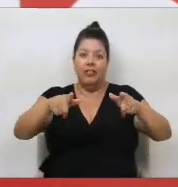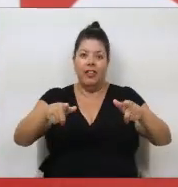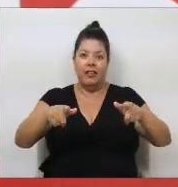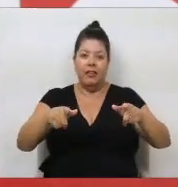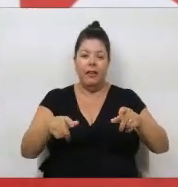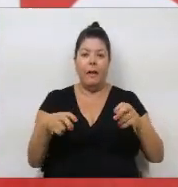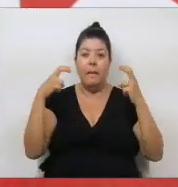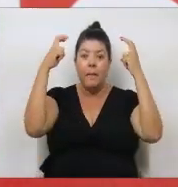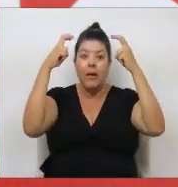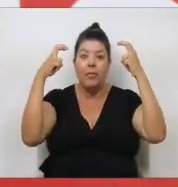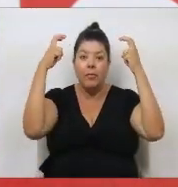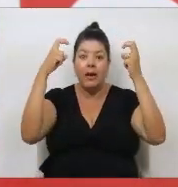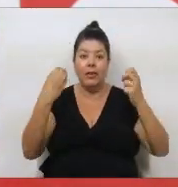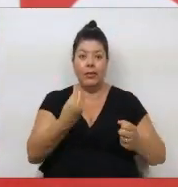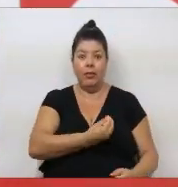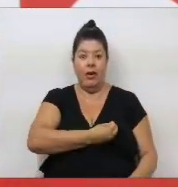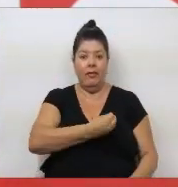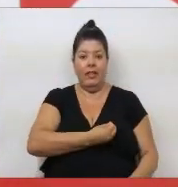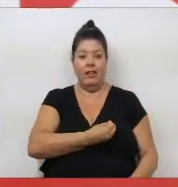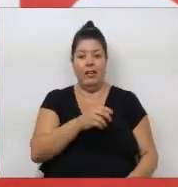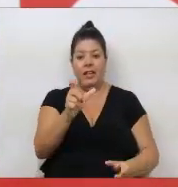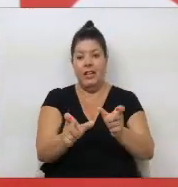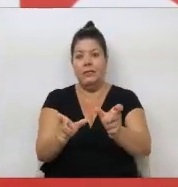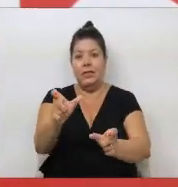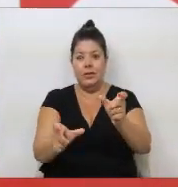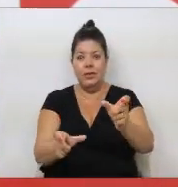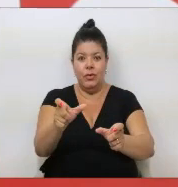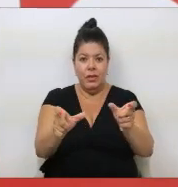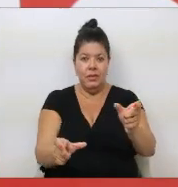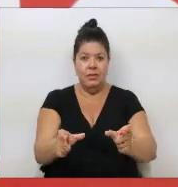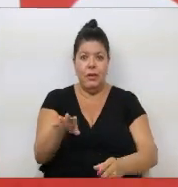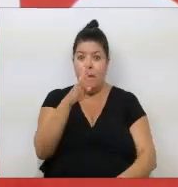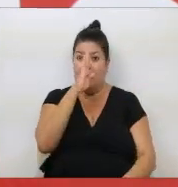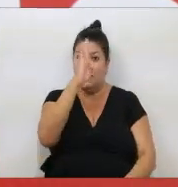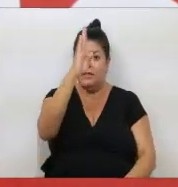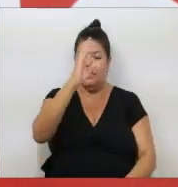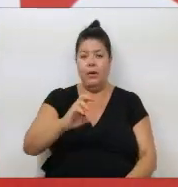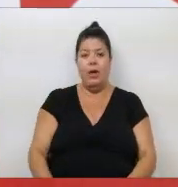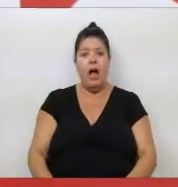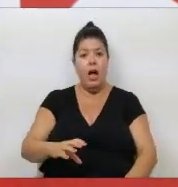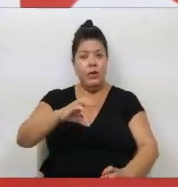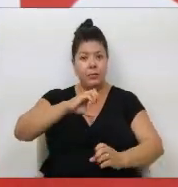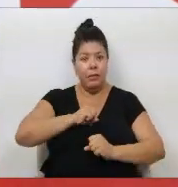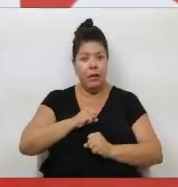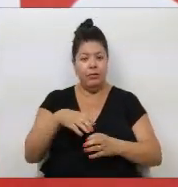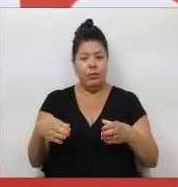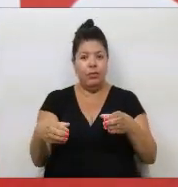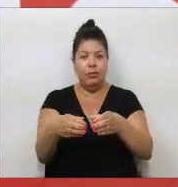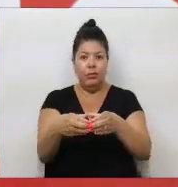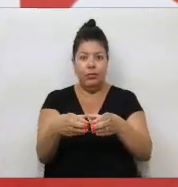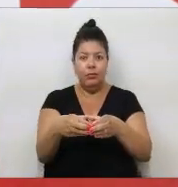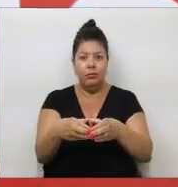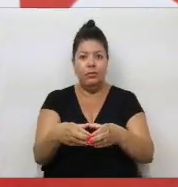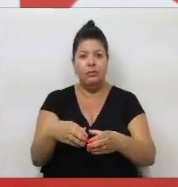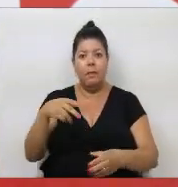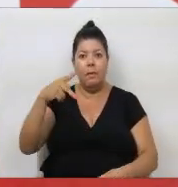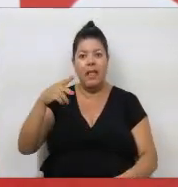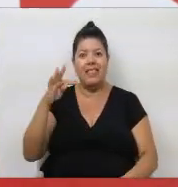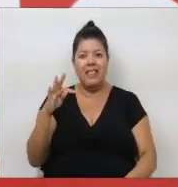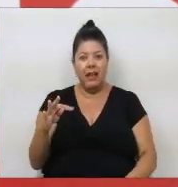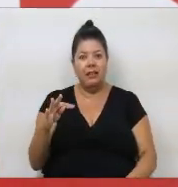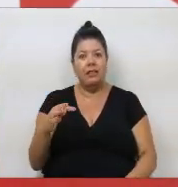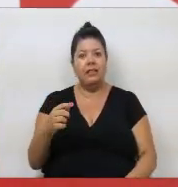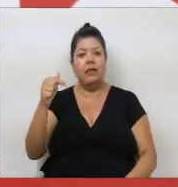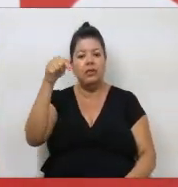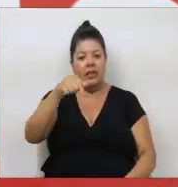se preocupe com a vida das pessoas acima de tudo. Esse é o espírito da nossa campanha. Nós estamos aqui com essa vontade